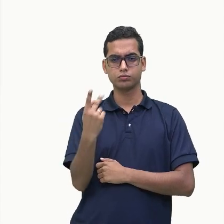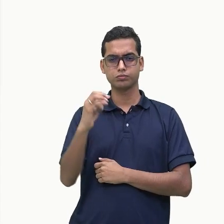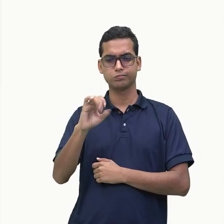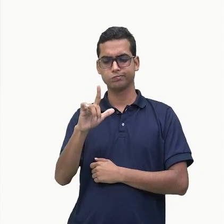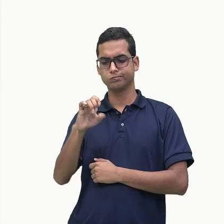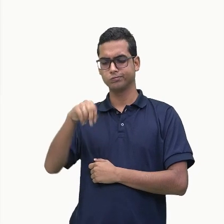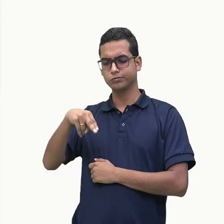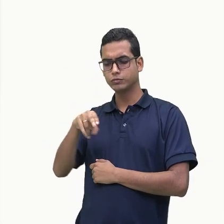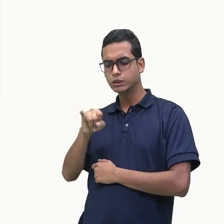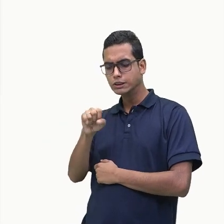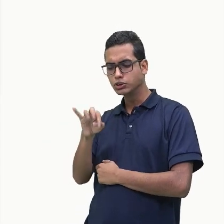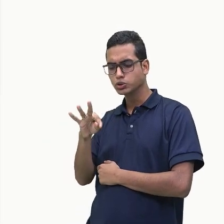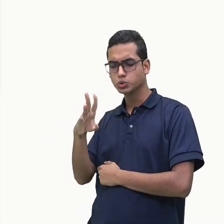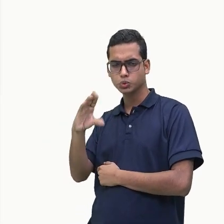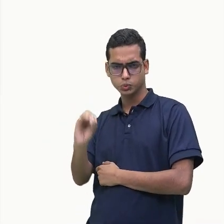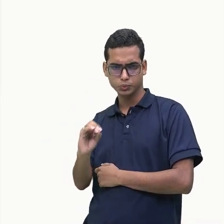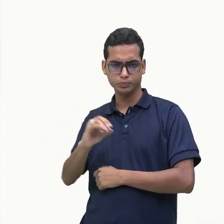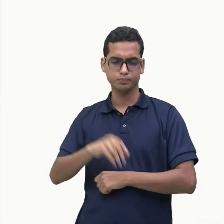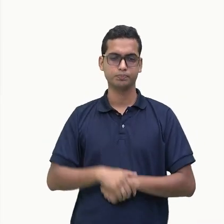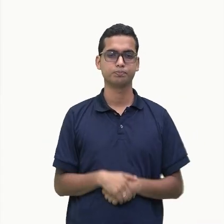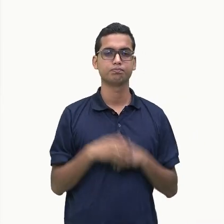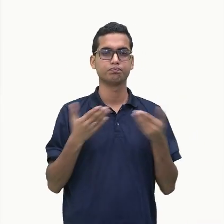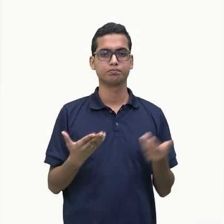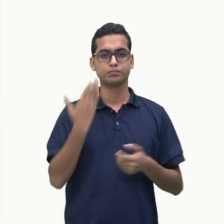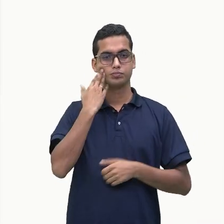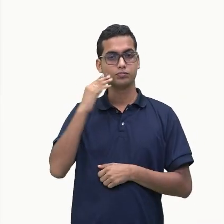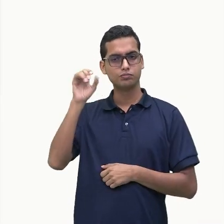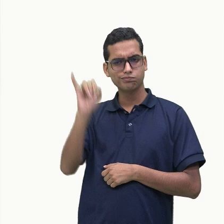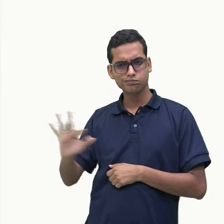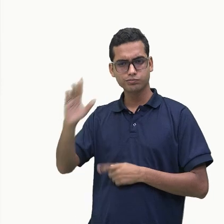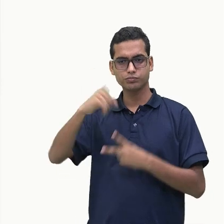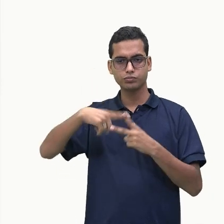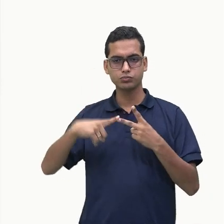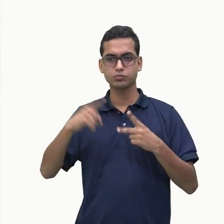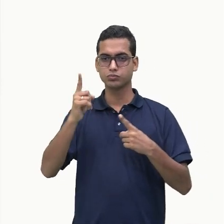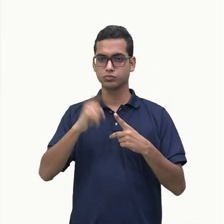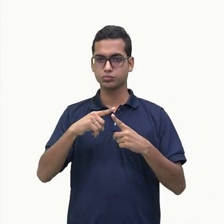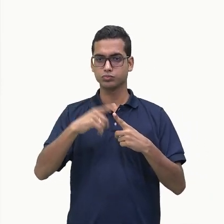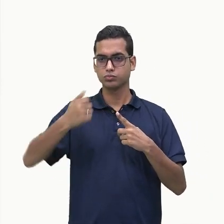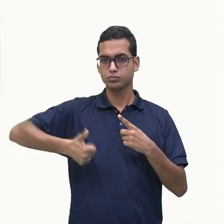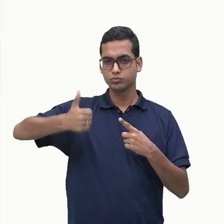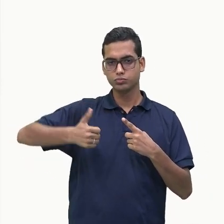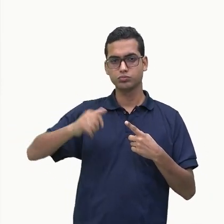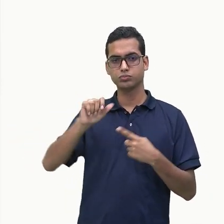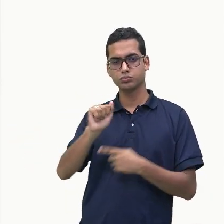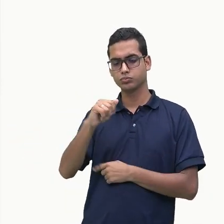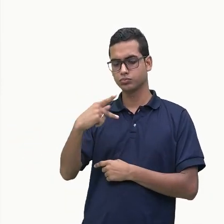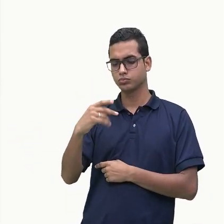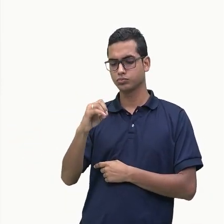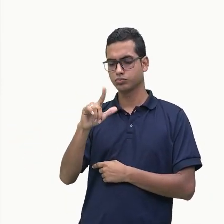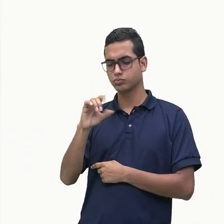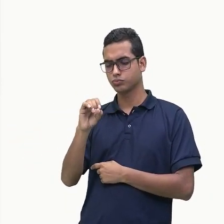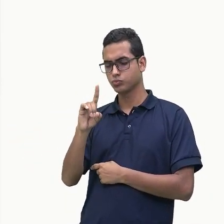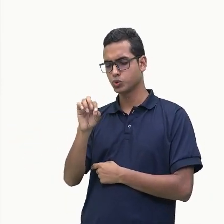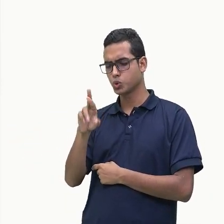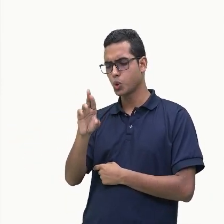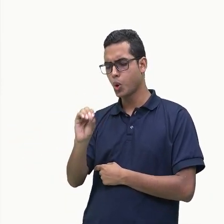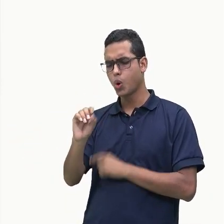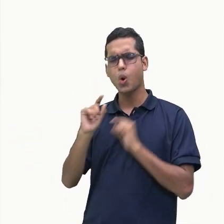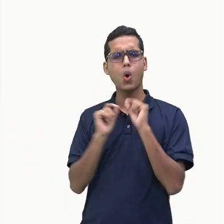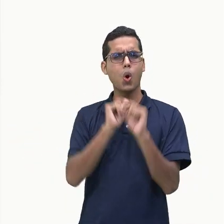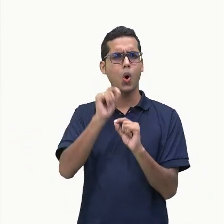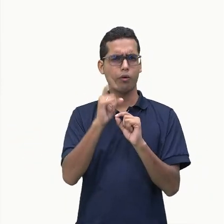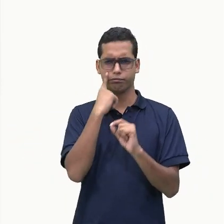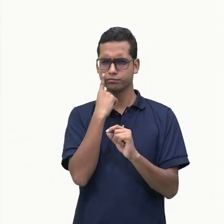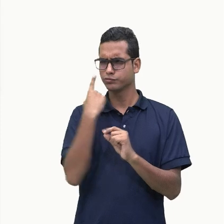imagens, uma de Apolodoro, certo? E a outra de Caravaggio. O que é esse chiaroscuro? É